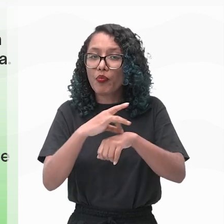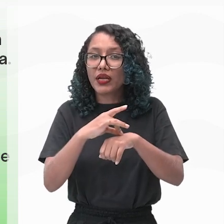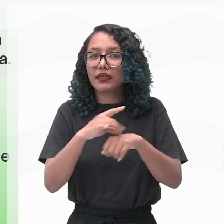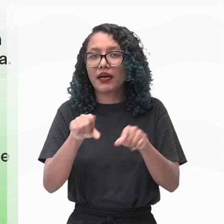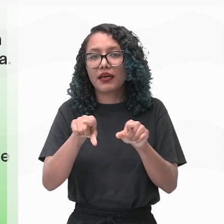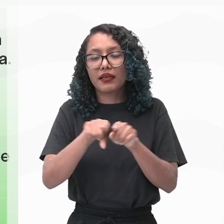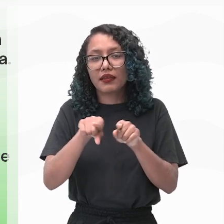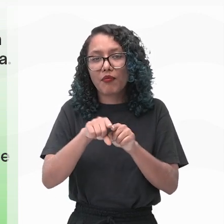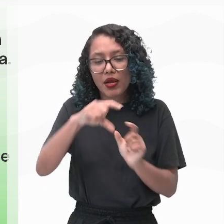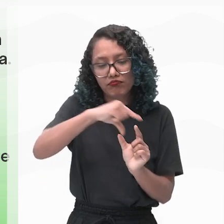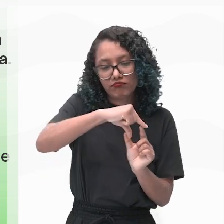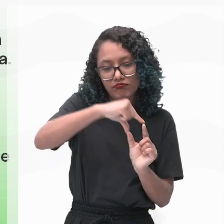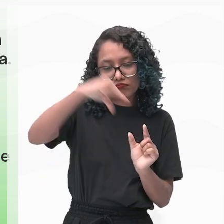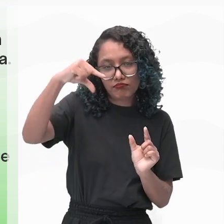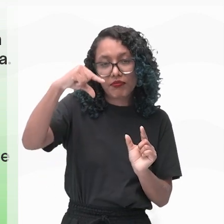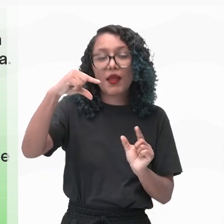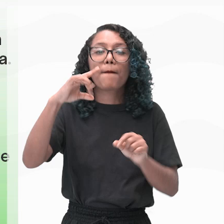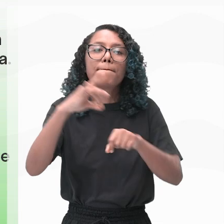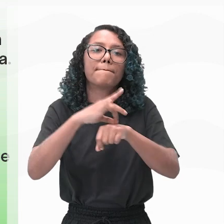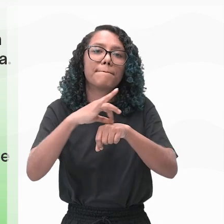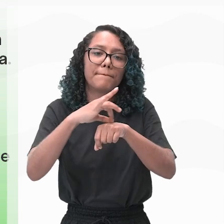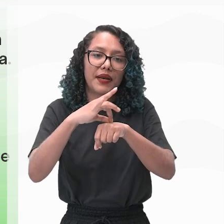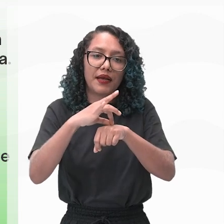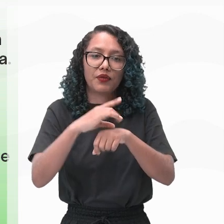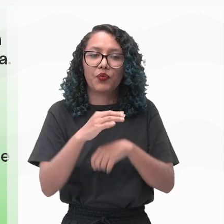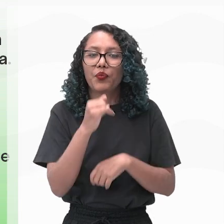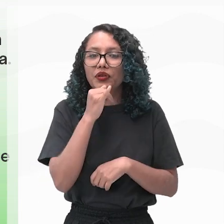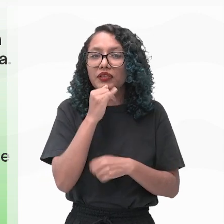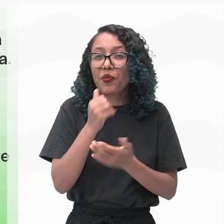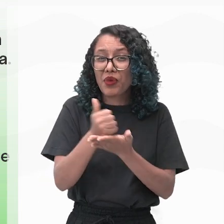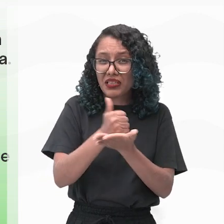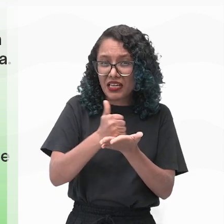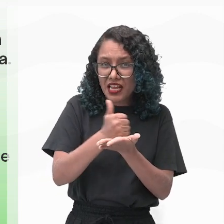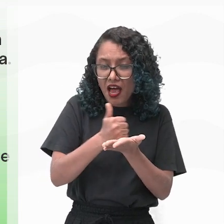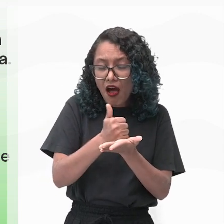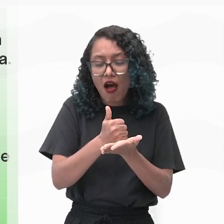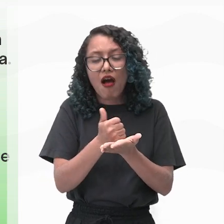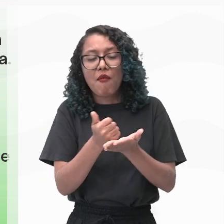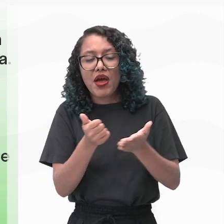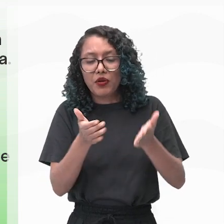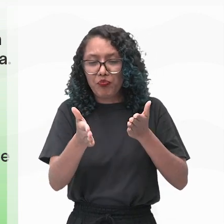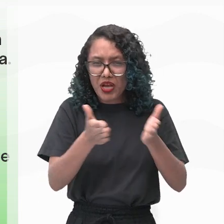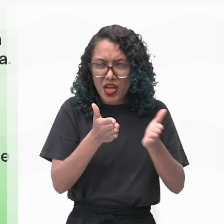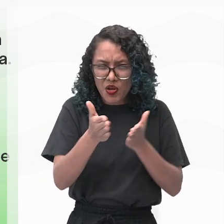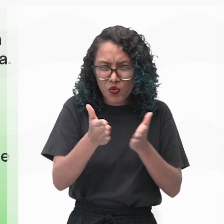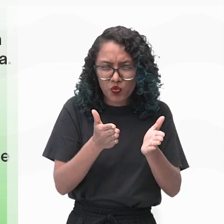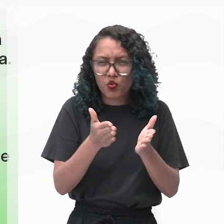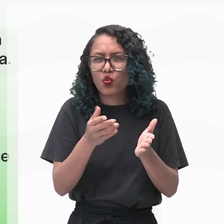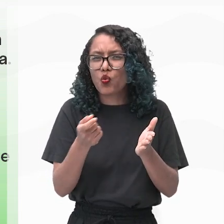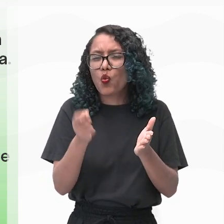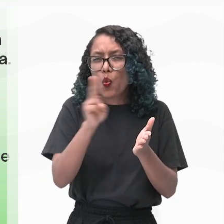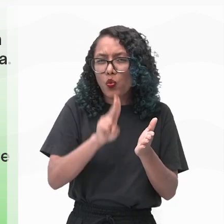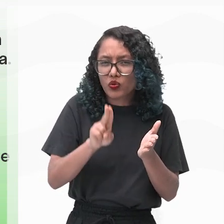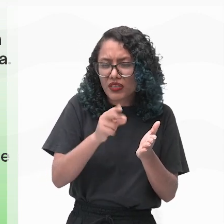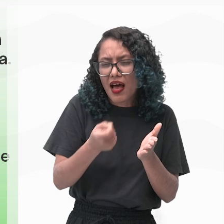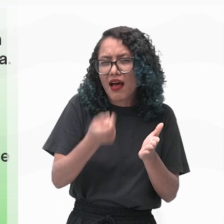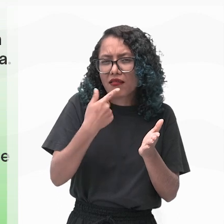na diagonal. Os exemplos são medicamentos vencidos, antibióticos, né,